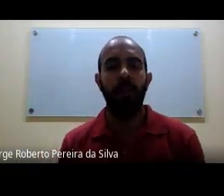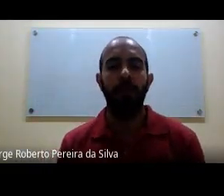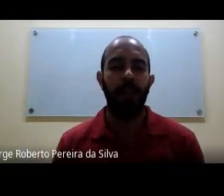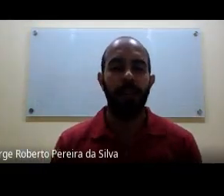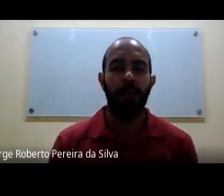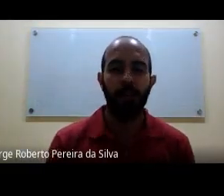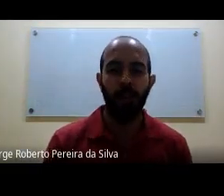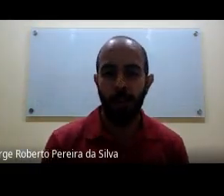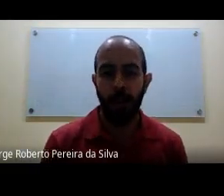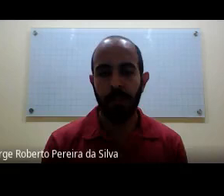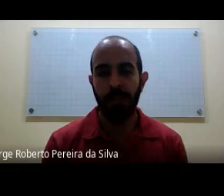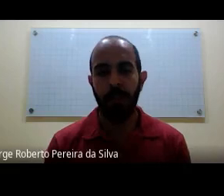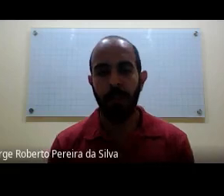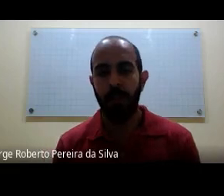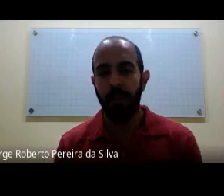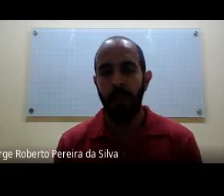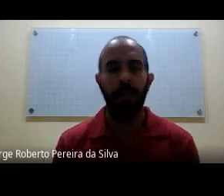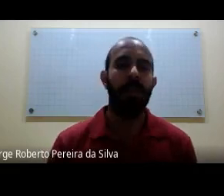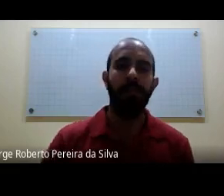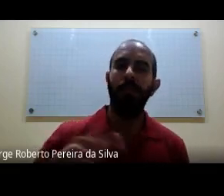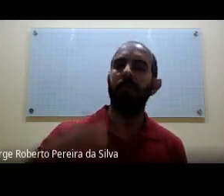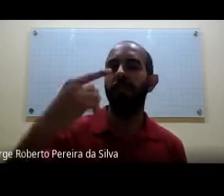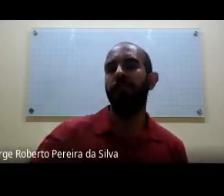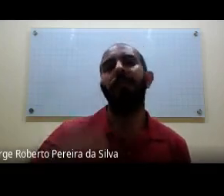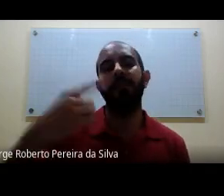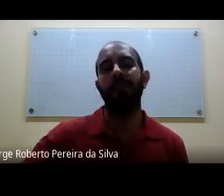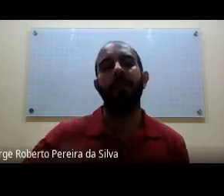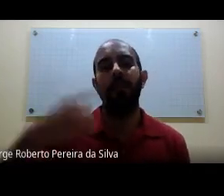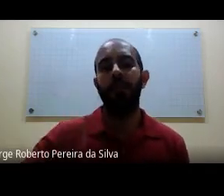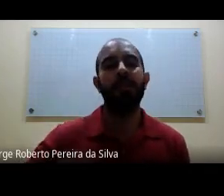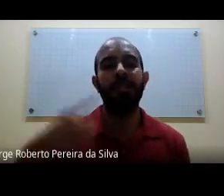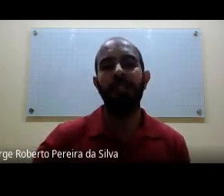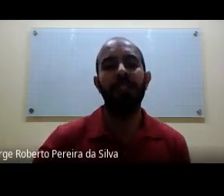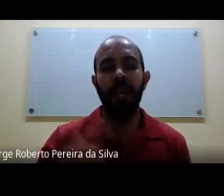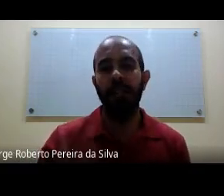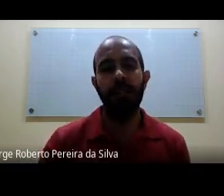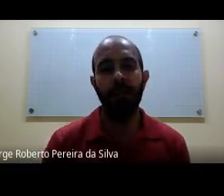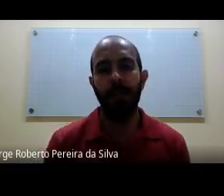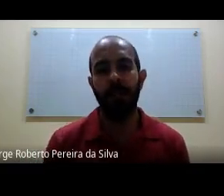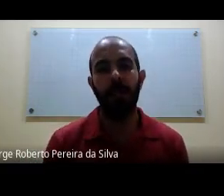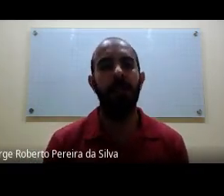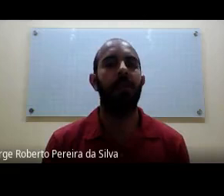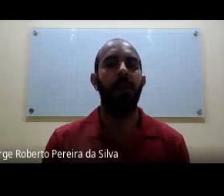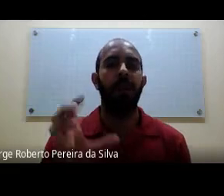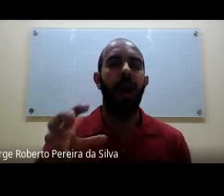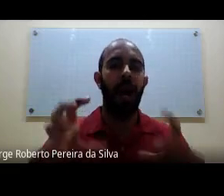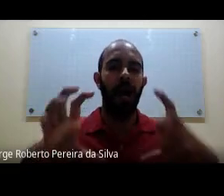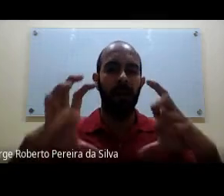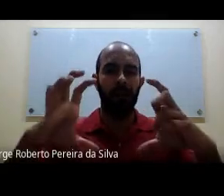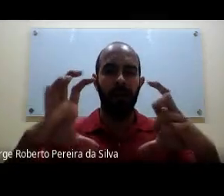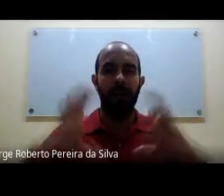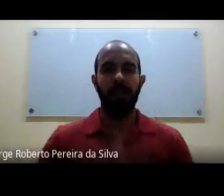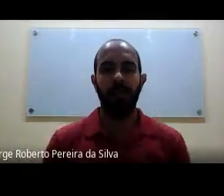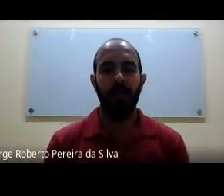com a circunferência, por exemplo, de uma bola de futebol, bastava que você fizesse uma quantidade de N espiras, tal que